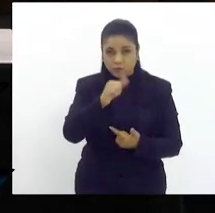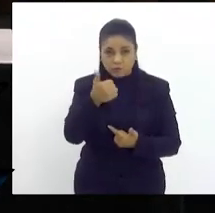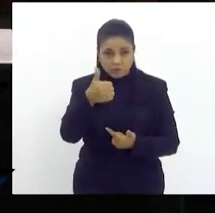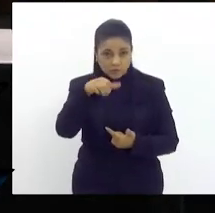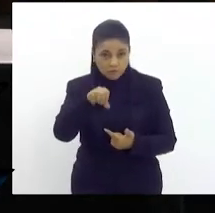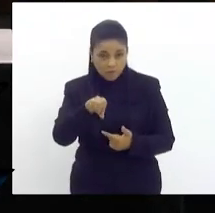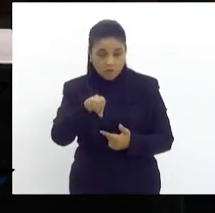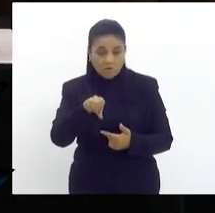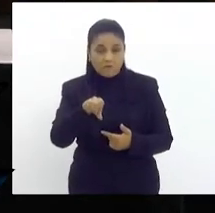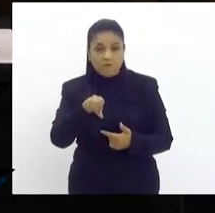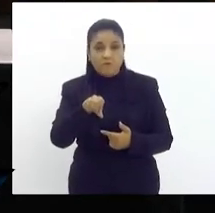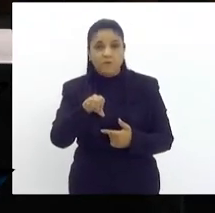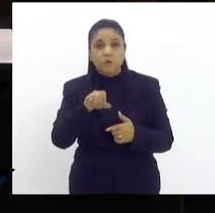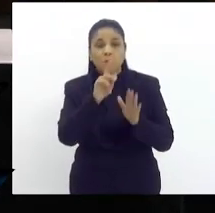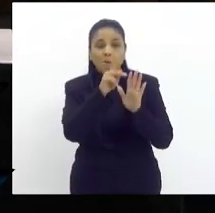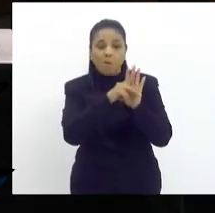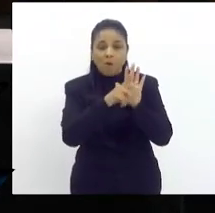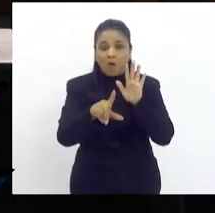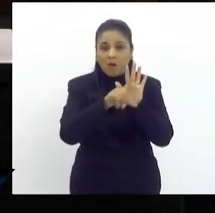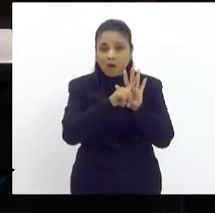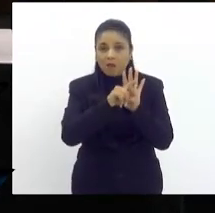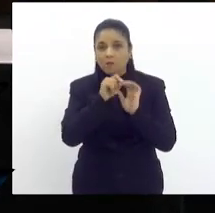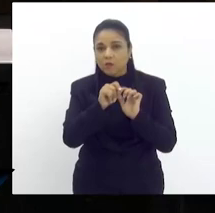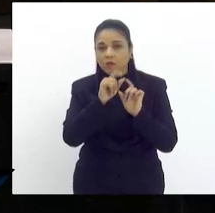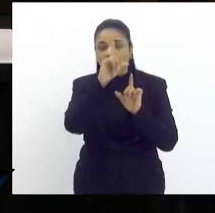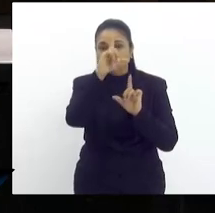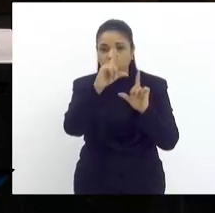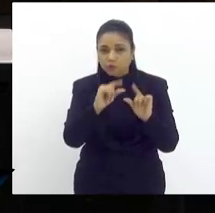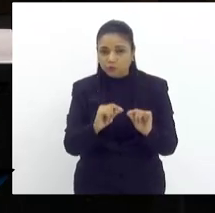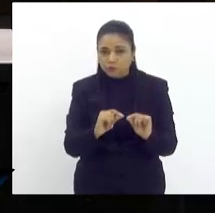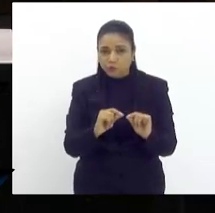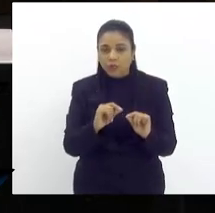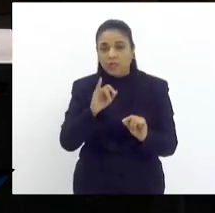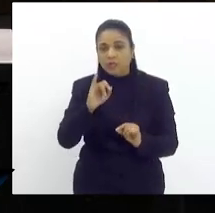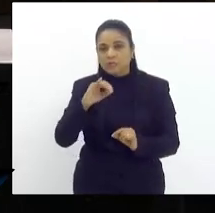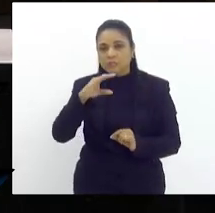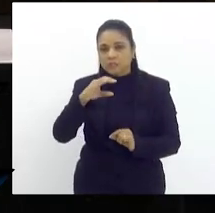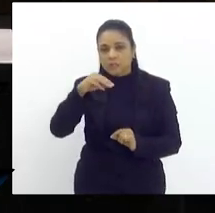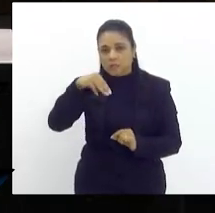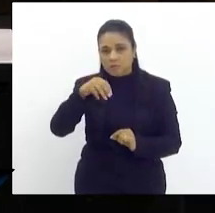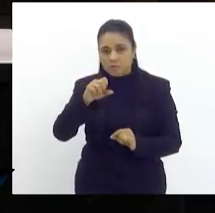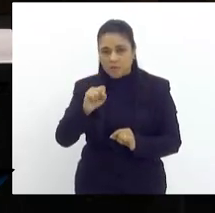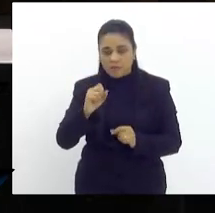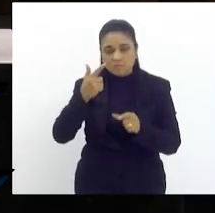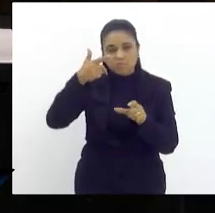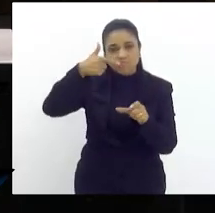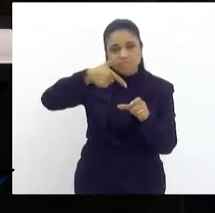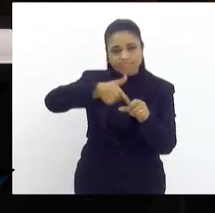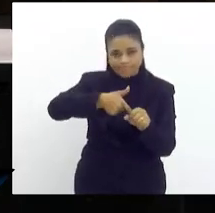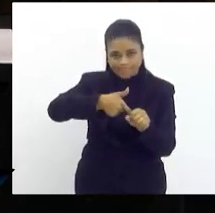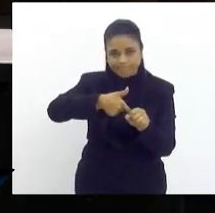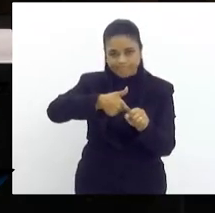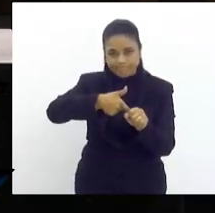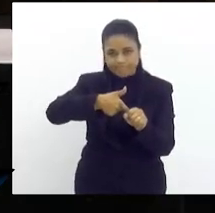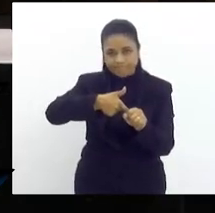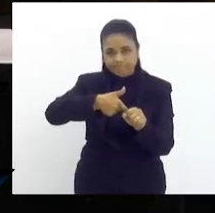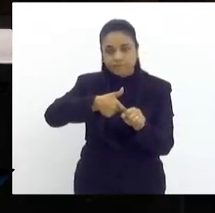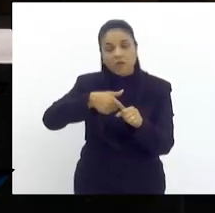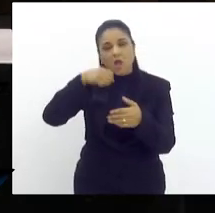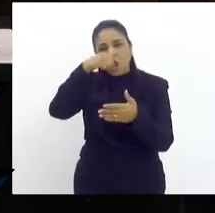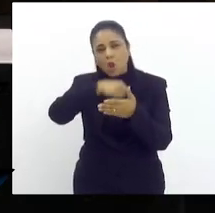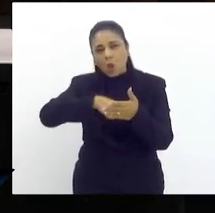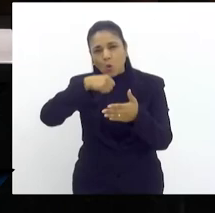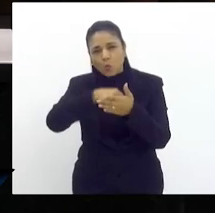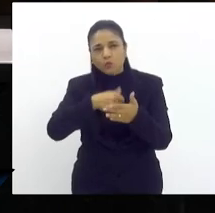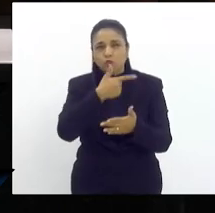foi um projeto de lei visando reduzir o ICMS dos combustíveis foi uma luta de